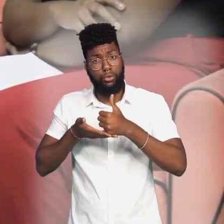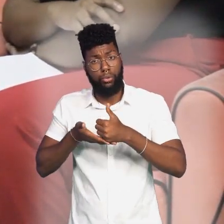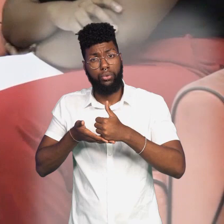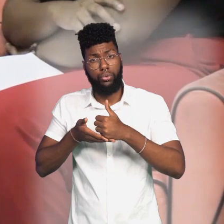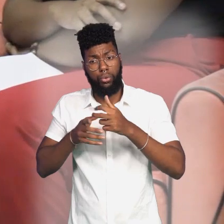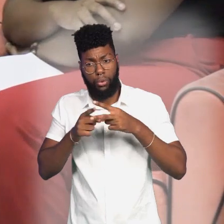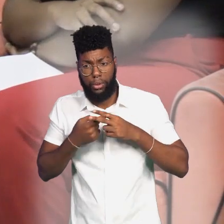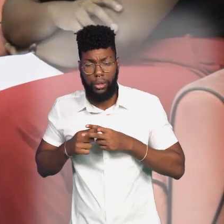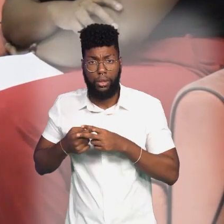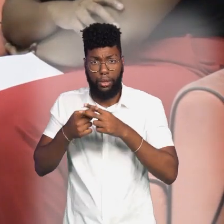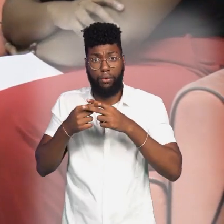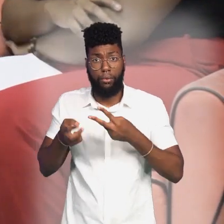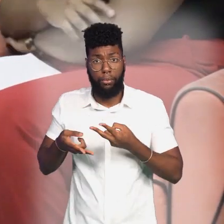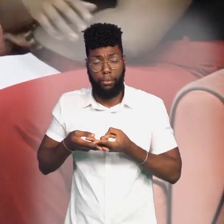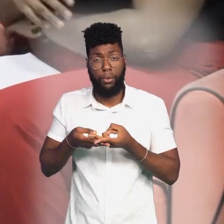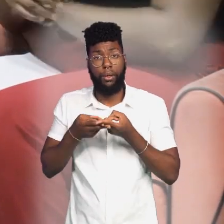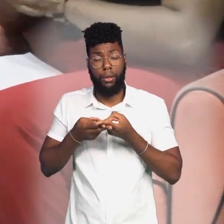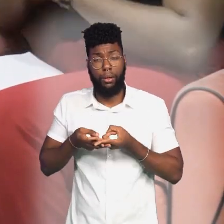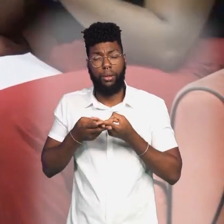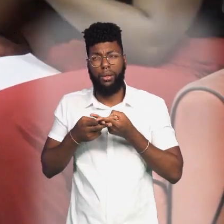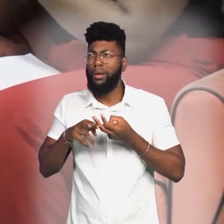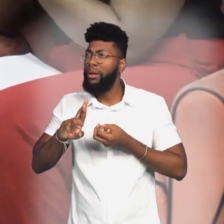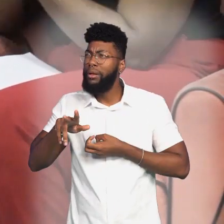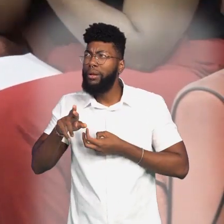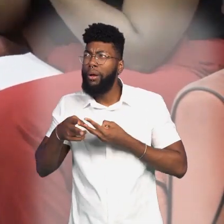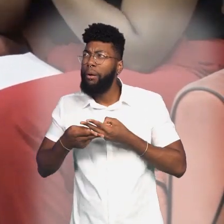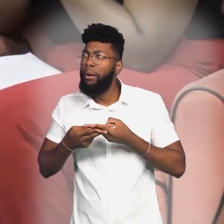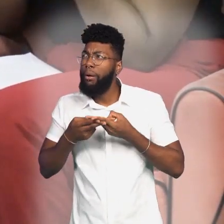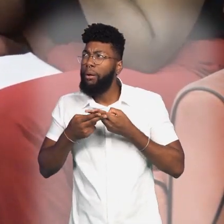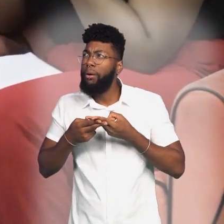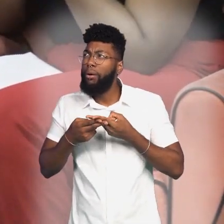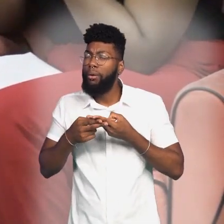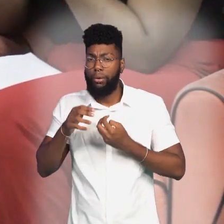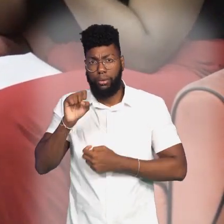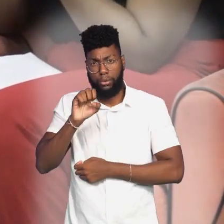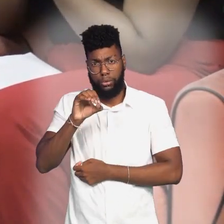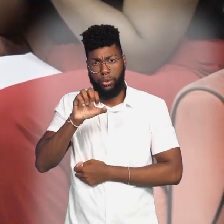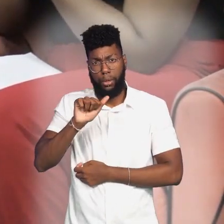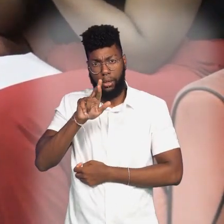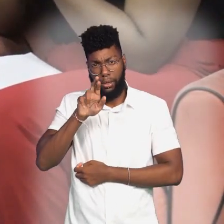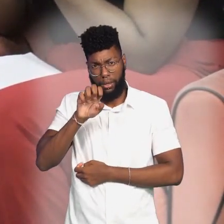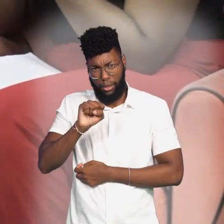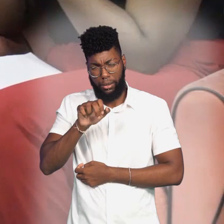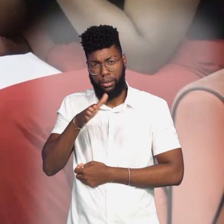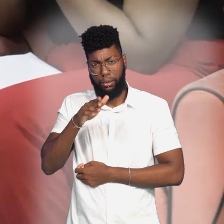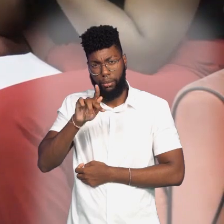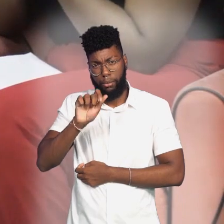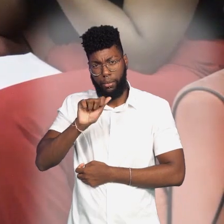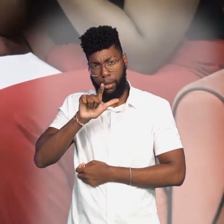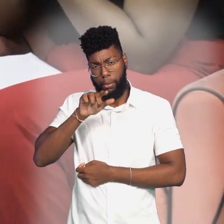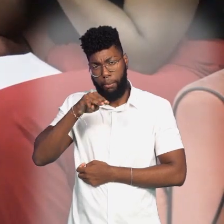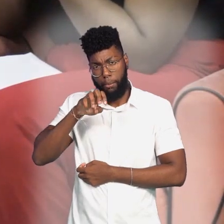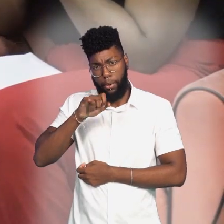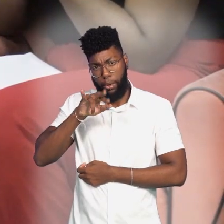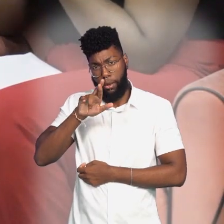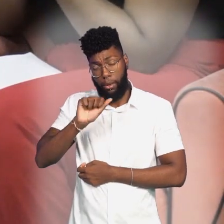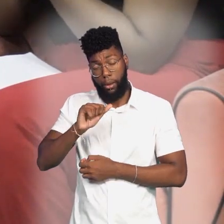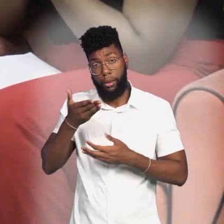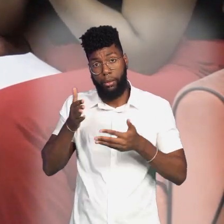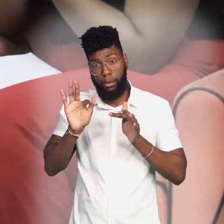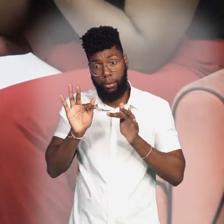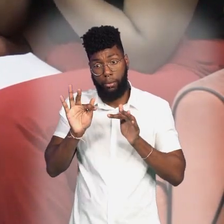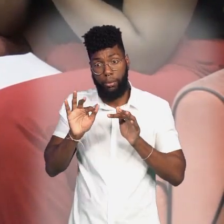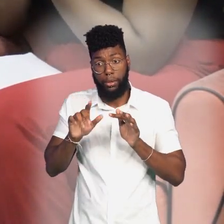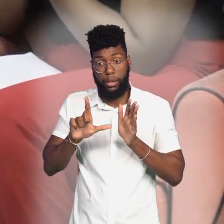Não, do Solar Palmeiras. Solar dos Palmeiras, aí foi ali em Casa Cor. Quando terminou, o Senac